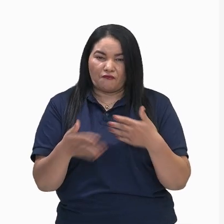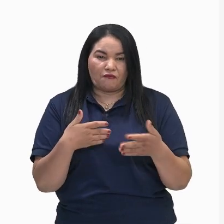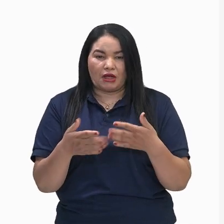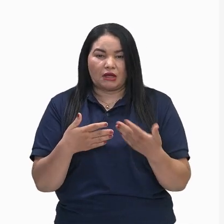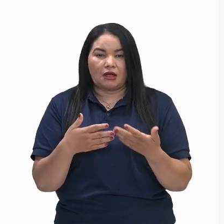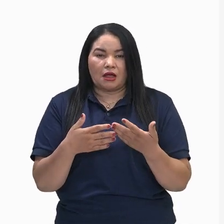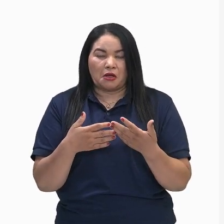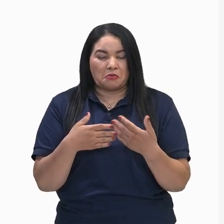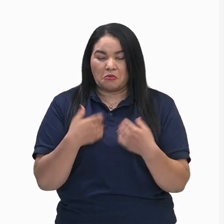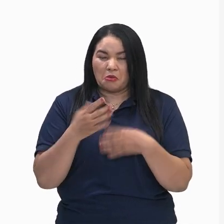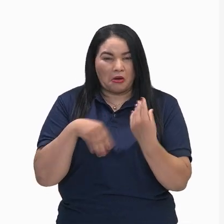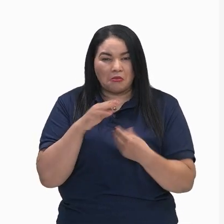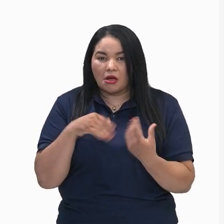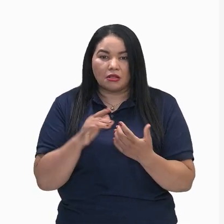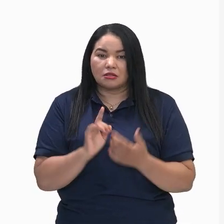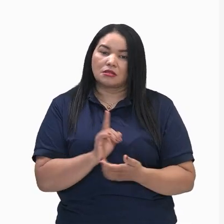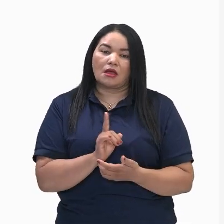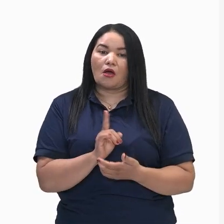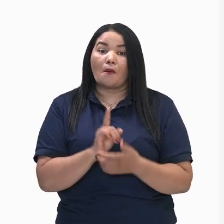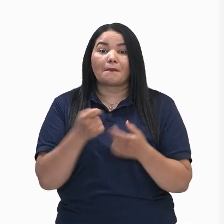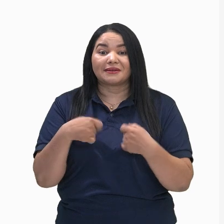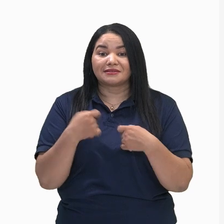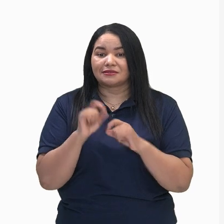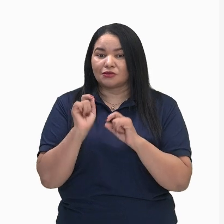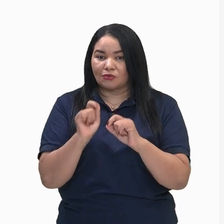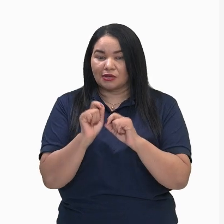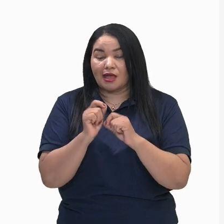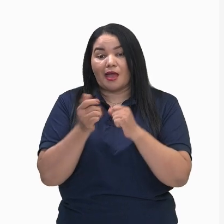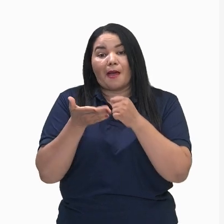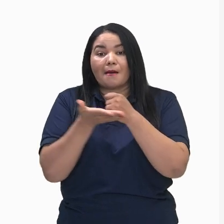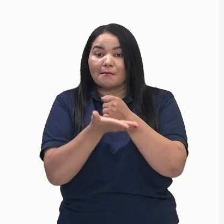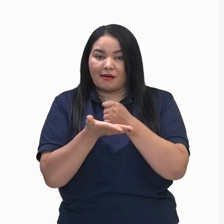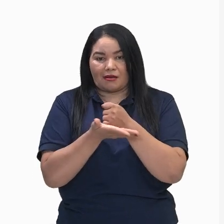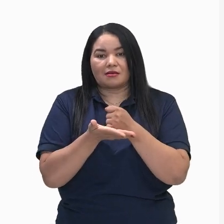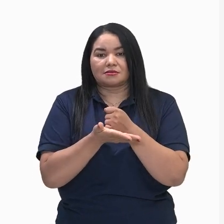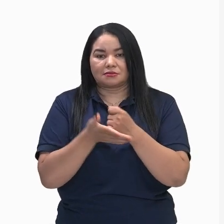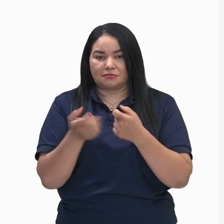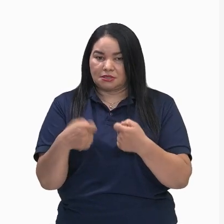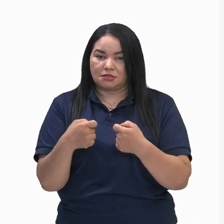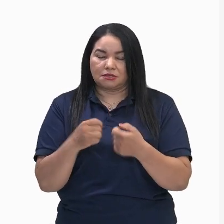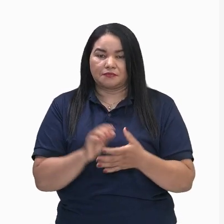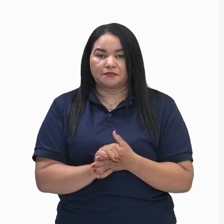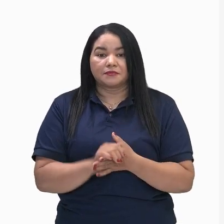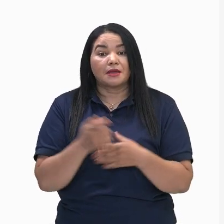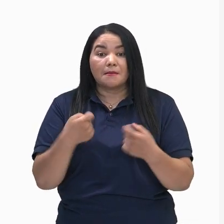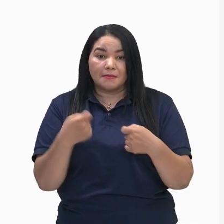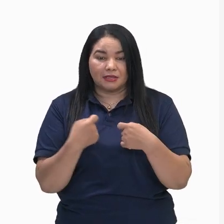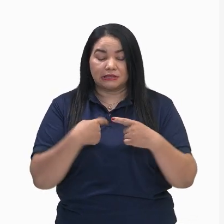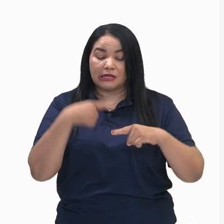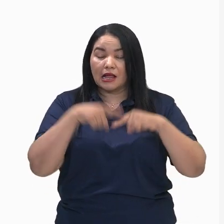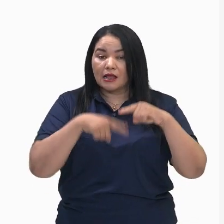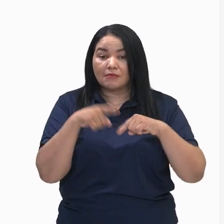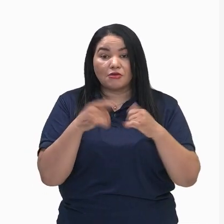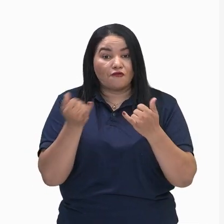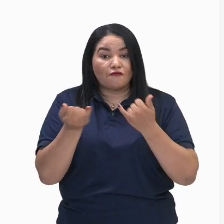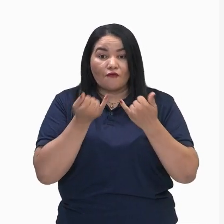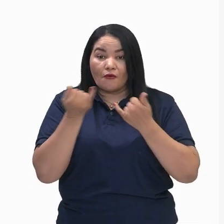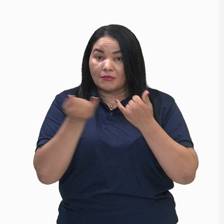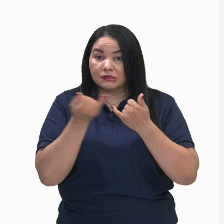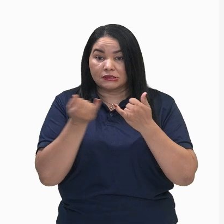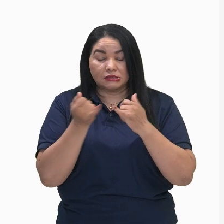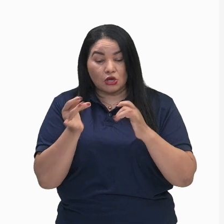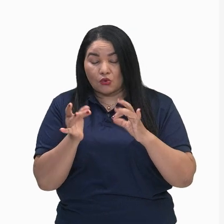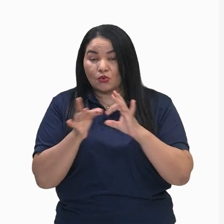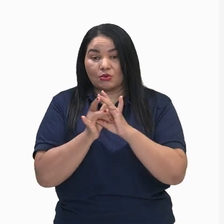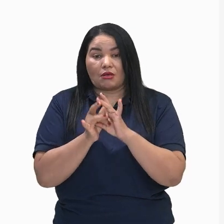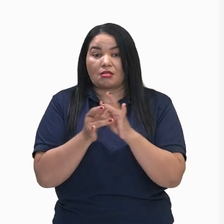qualquer jeito. Tem que fundamentar. Então, a partir dos elementos informativos ligados aos